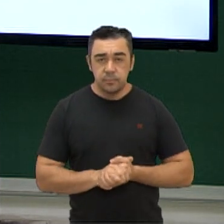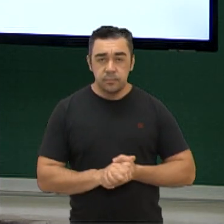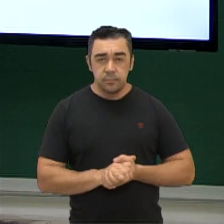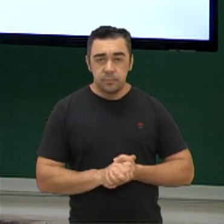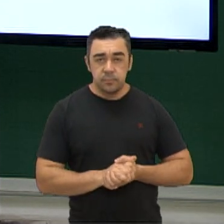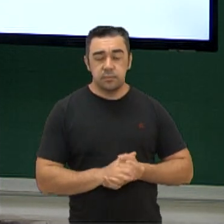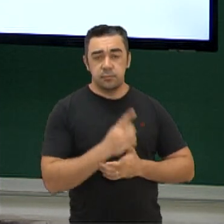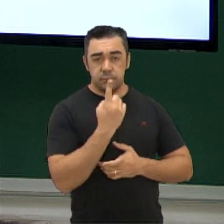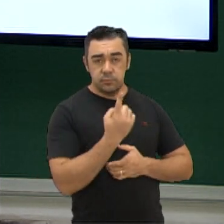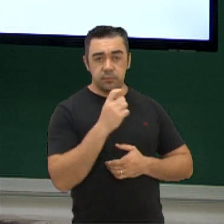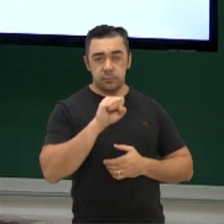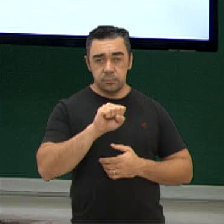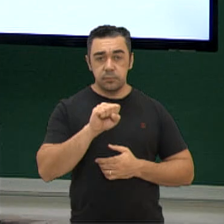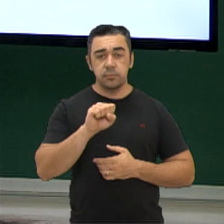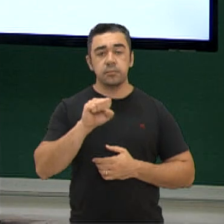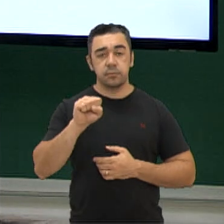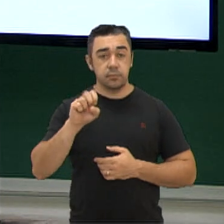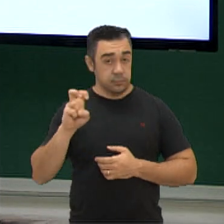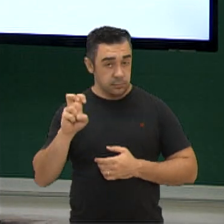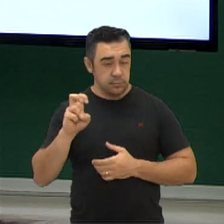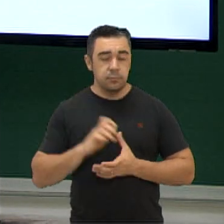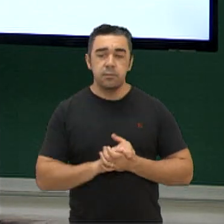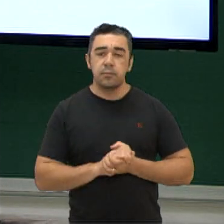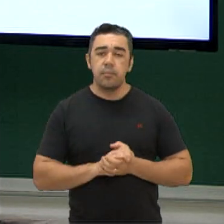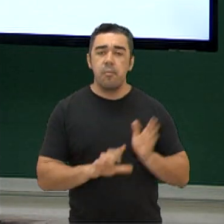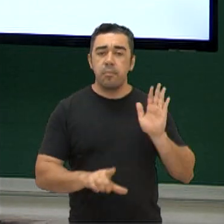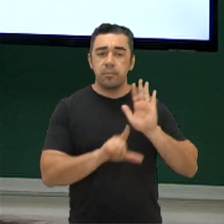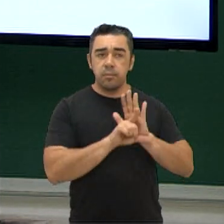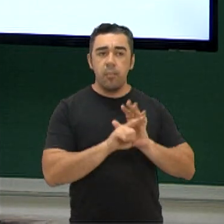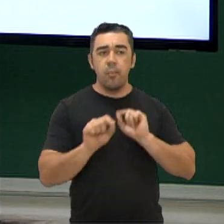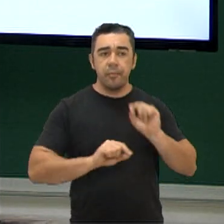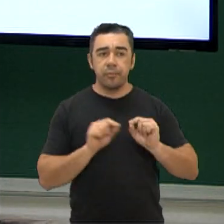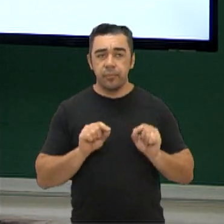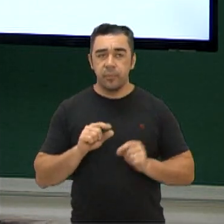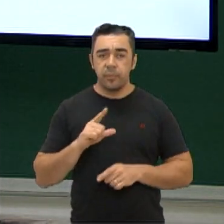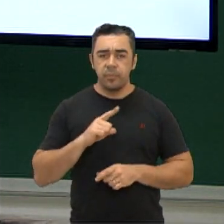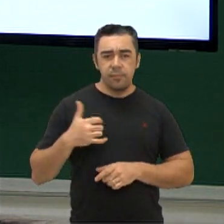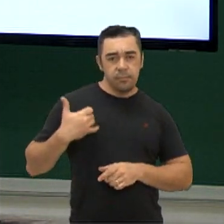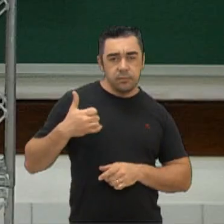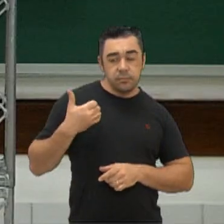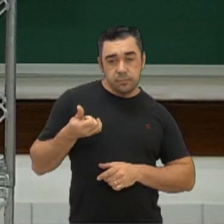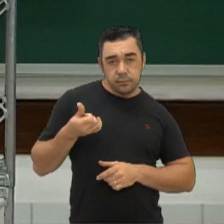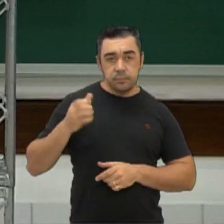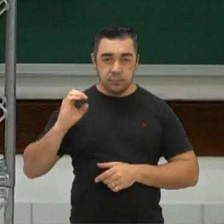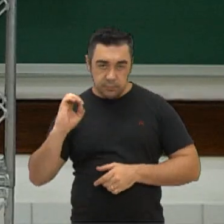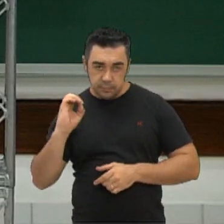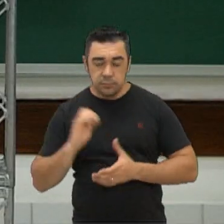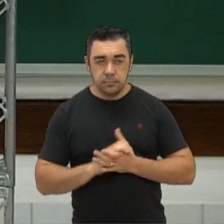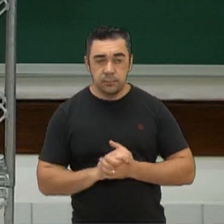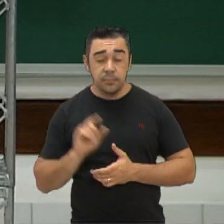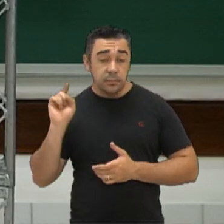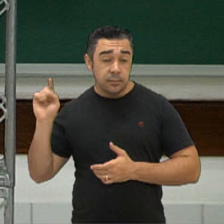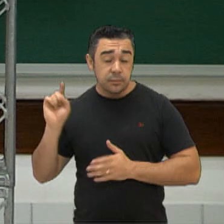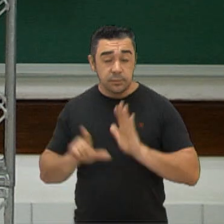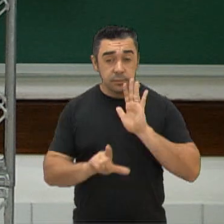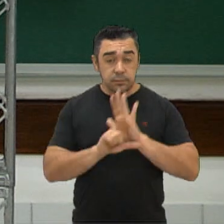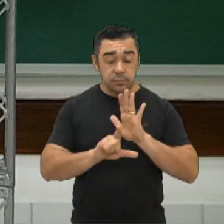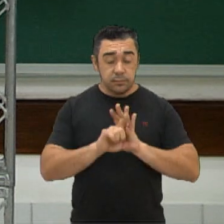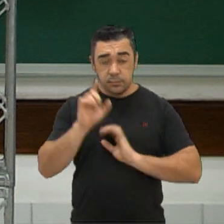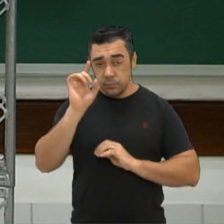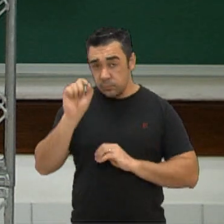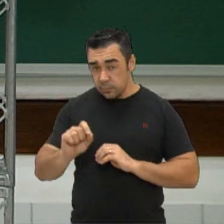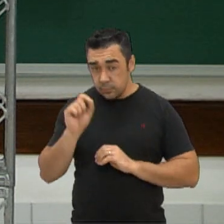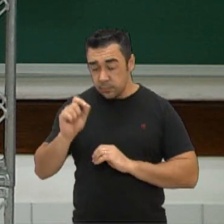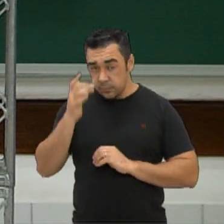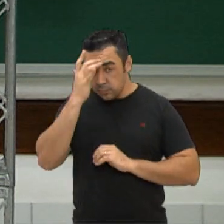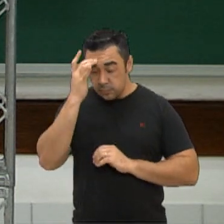Em 1885, nós temos a Lei do Sexagenário. A Lei do Sexagenário, moçada, dava liberdade